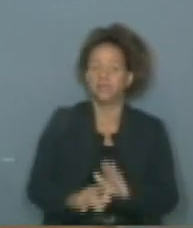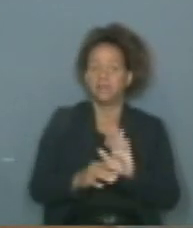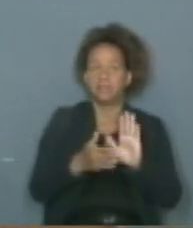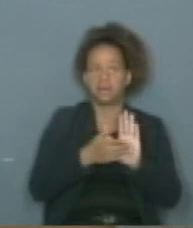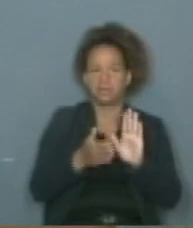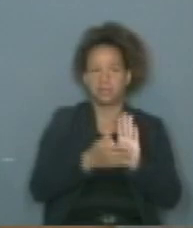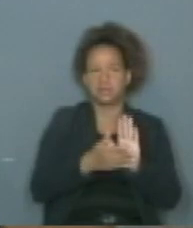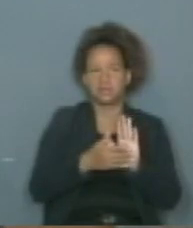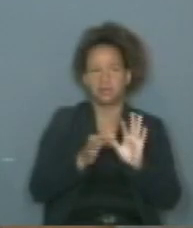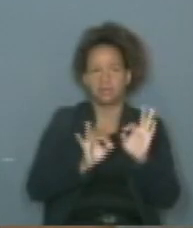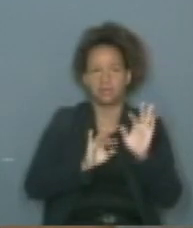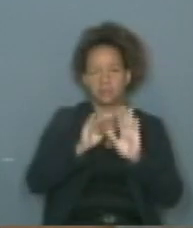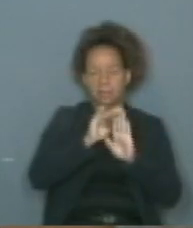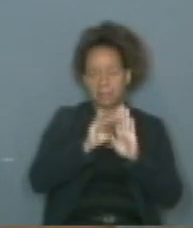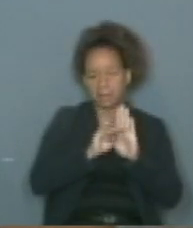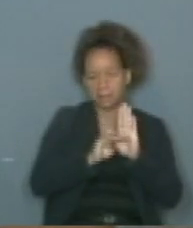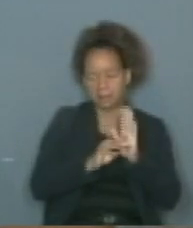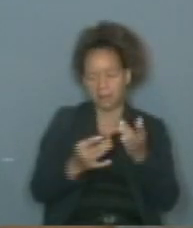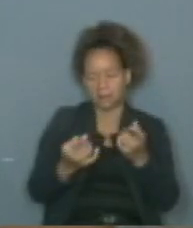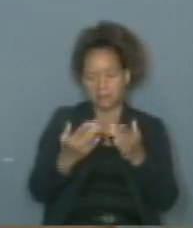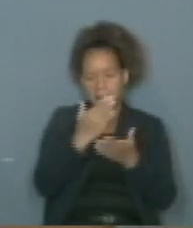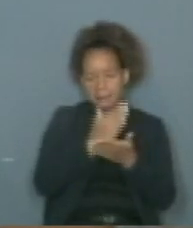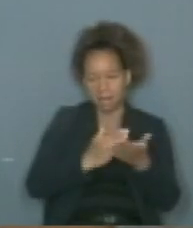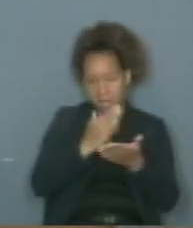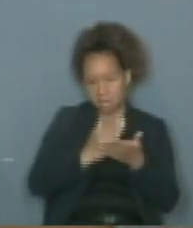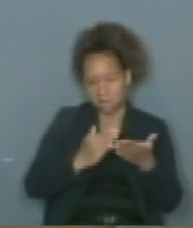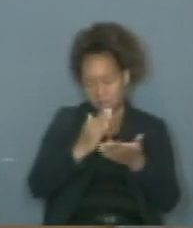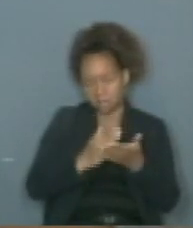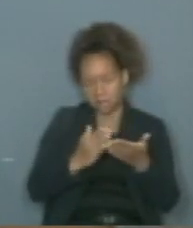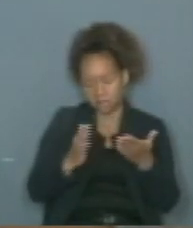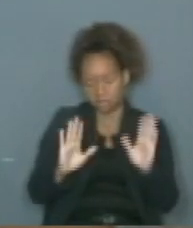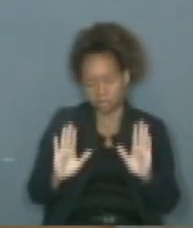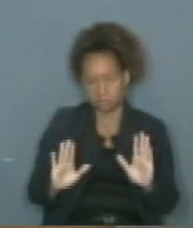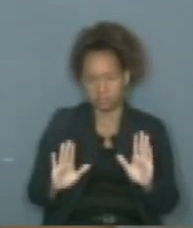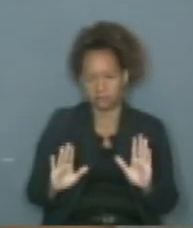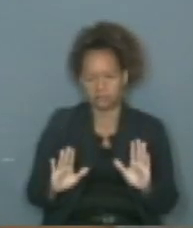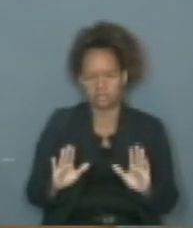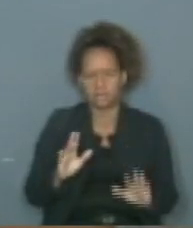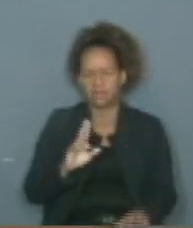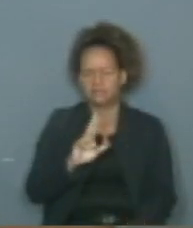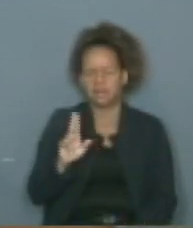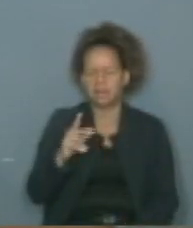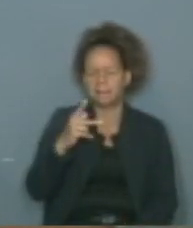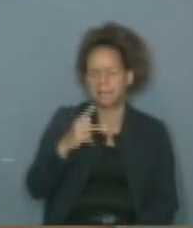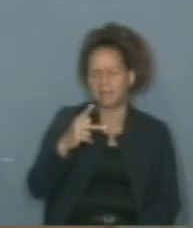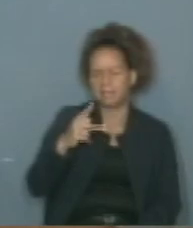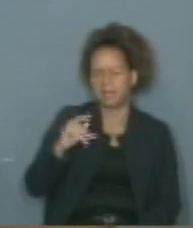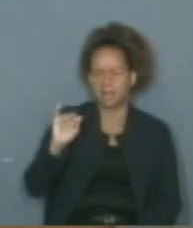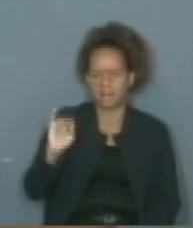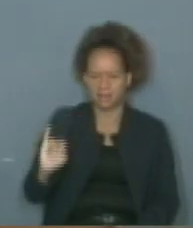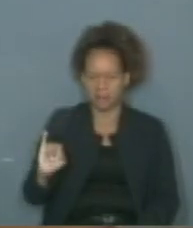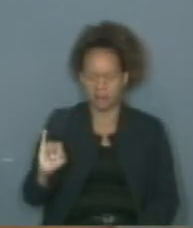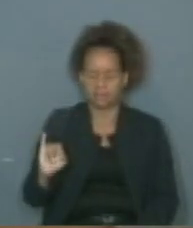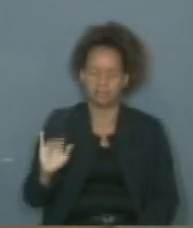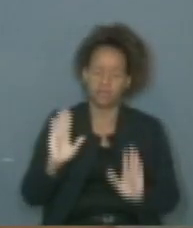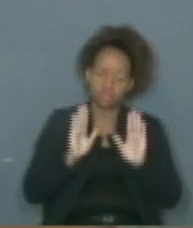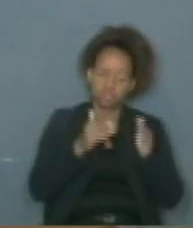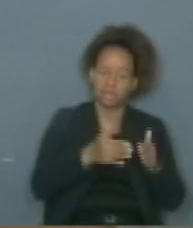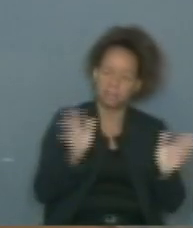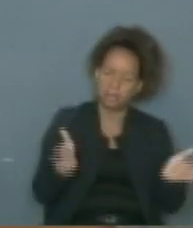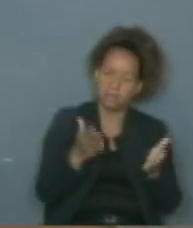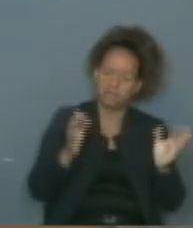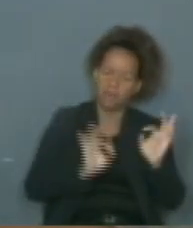institui o programa de parcelamento incentivado, chamou famoso PPI, destinado a